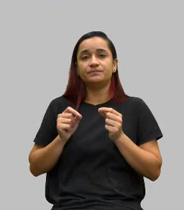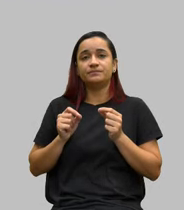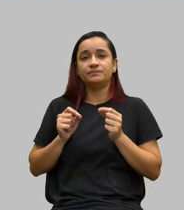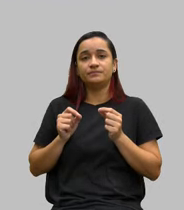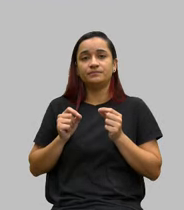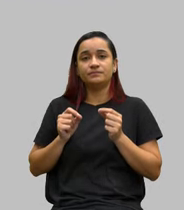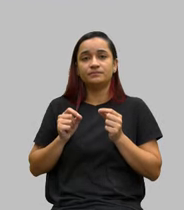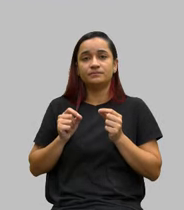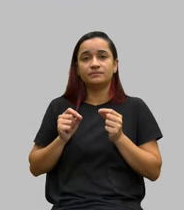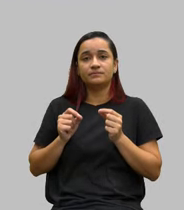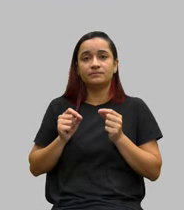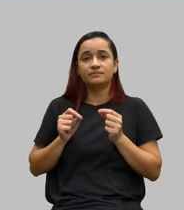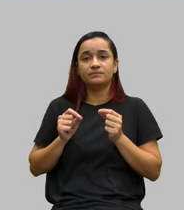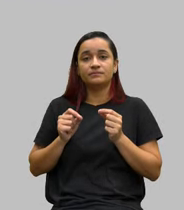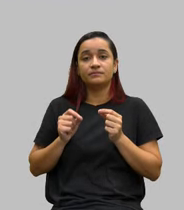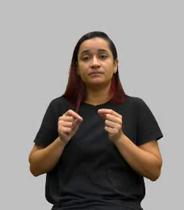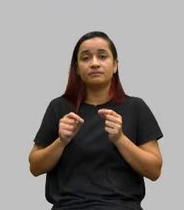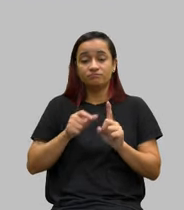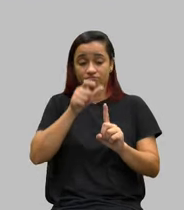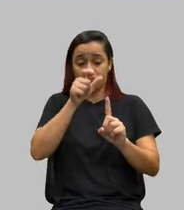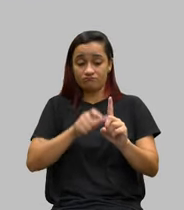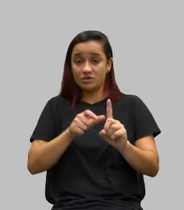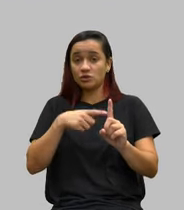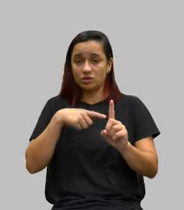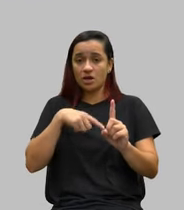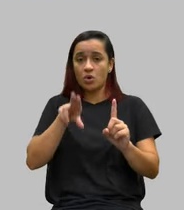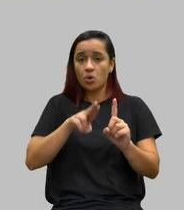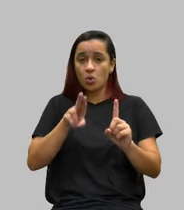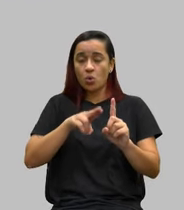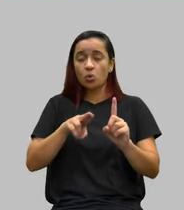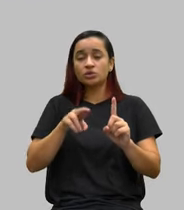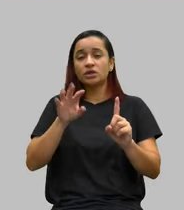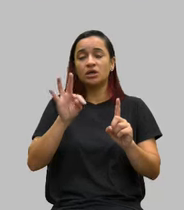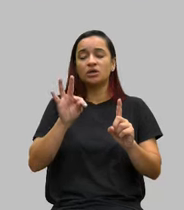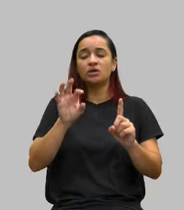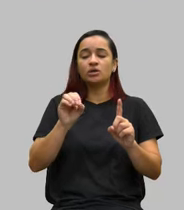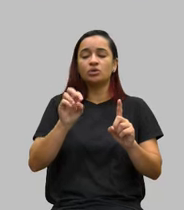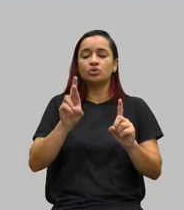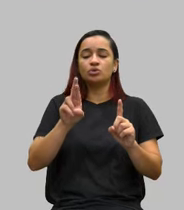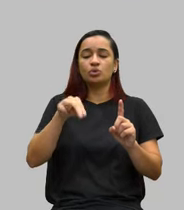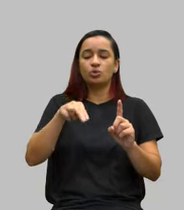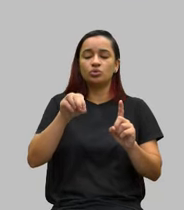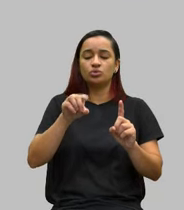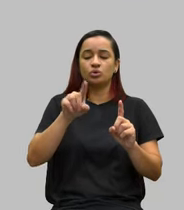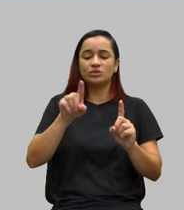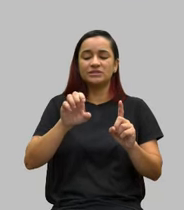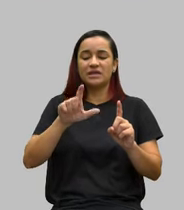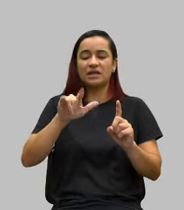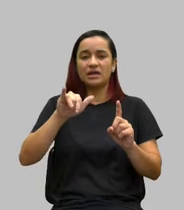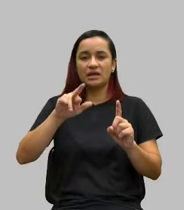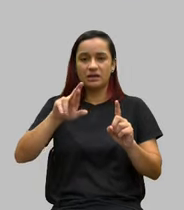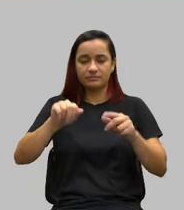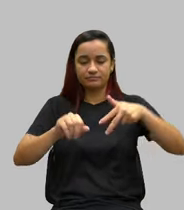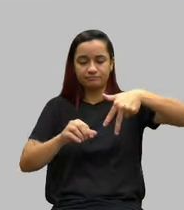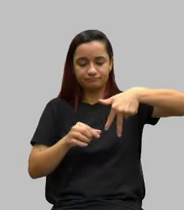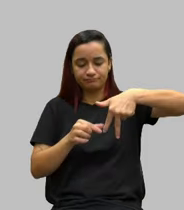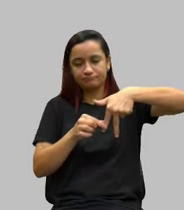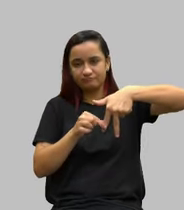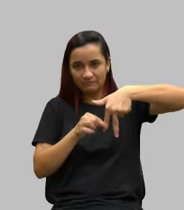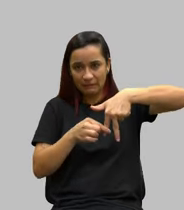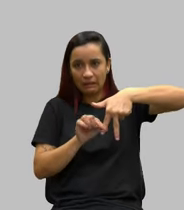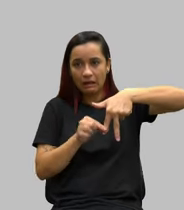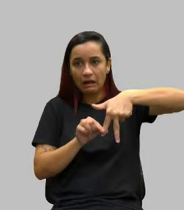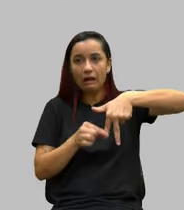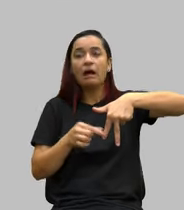exatamente tava com tornozeleira juiz mandou tirar em em janeiro de 2023 eh qual apelo que eu